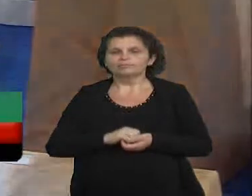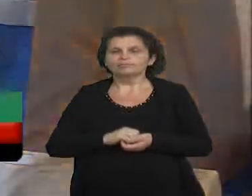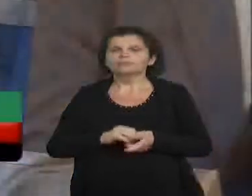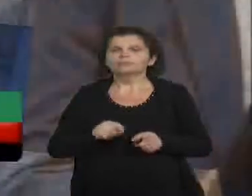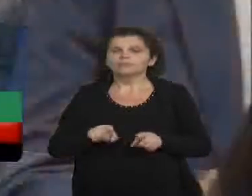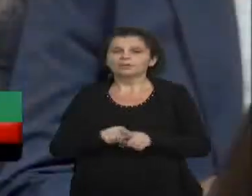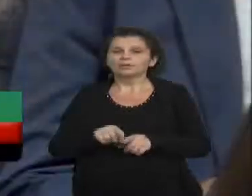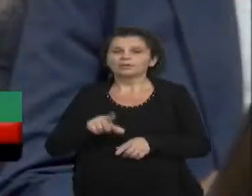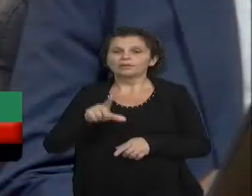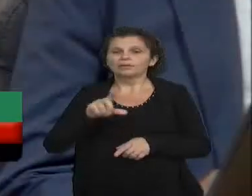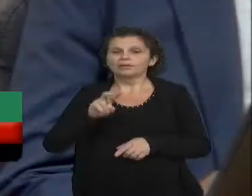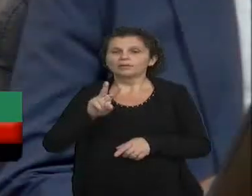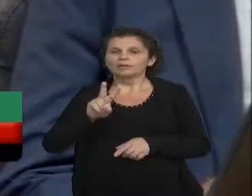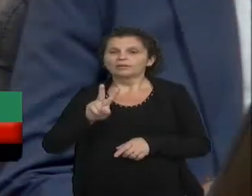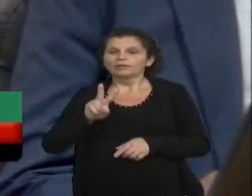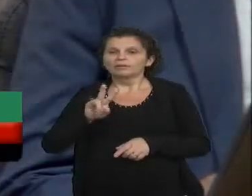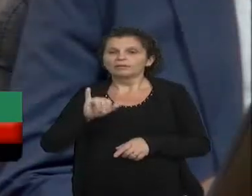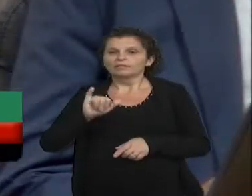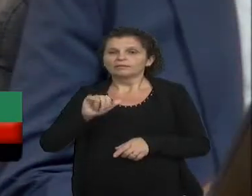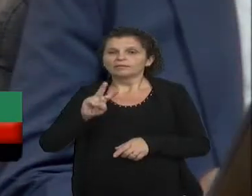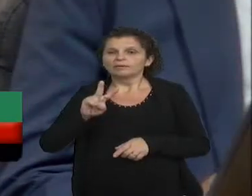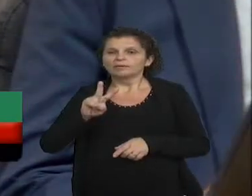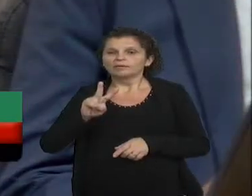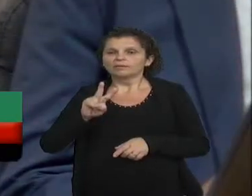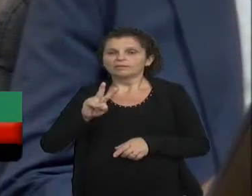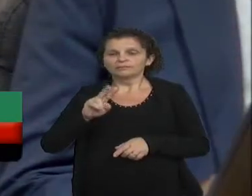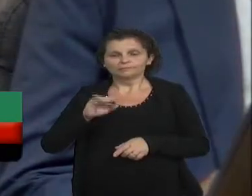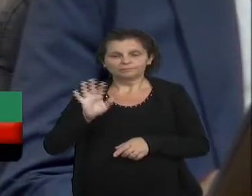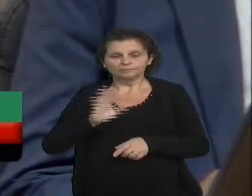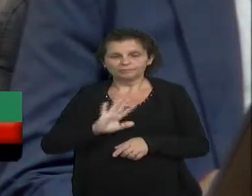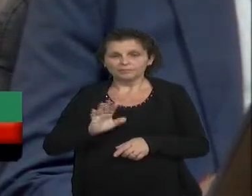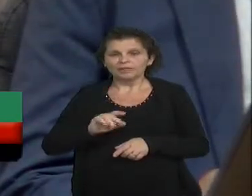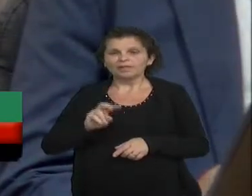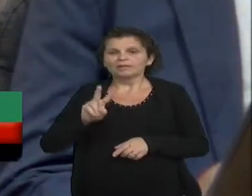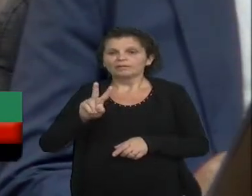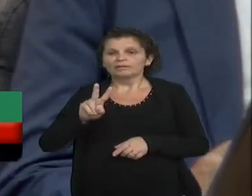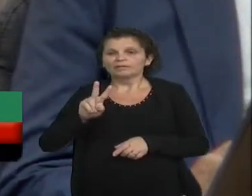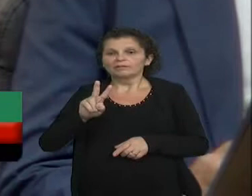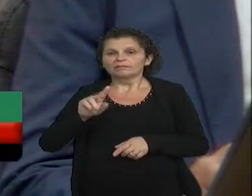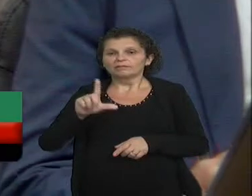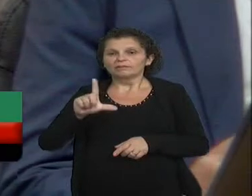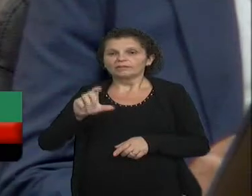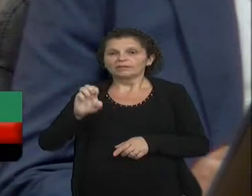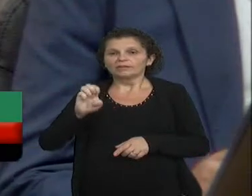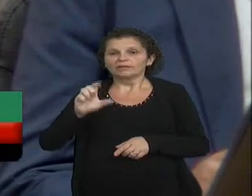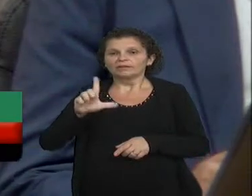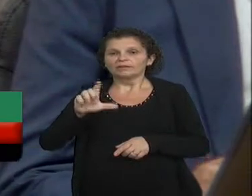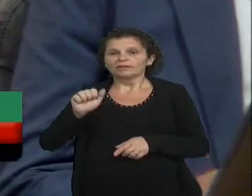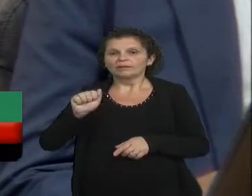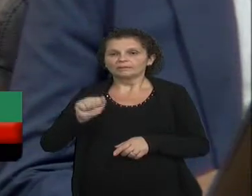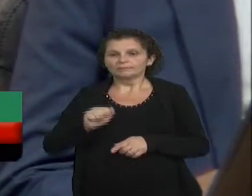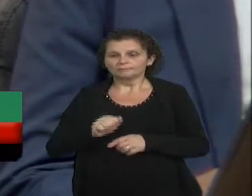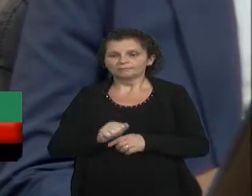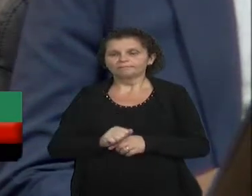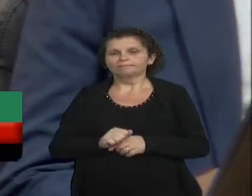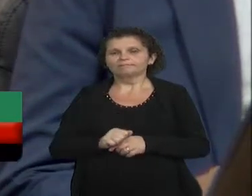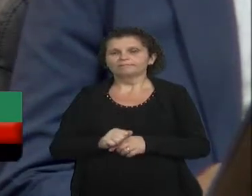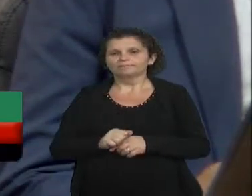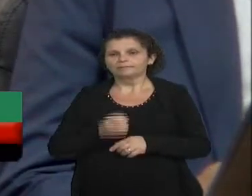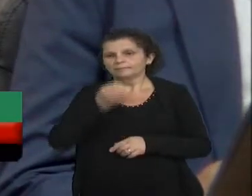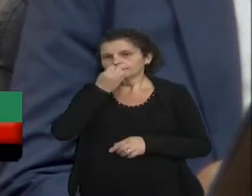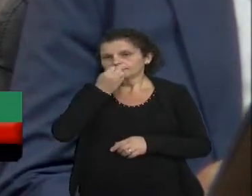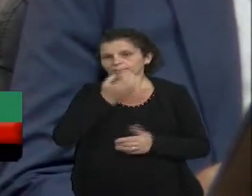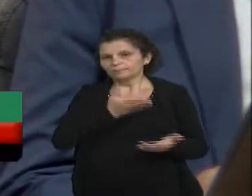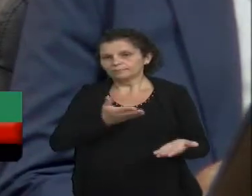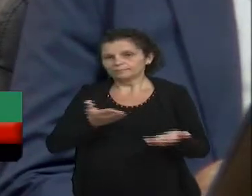Vilela, secretário da Secretaria de Trabalho, Emprego e Renda, que se faz presente. Seja